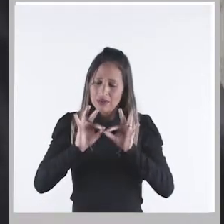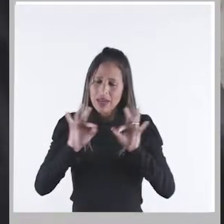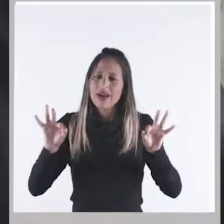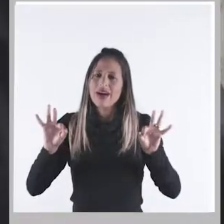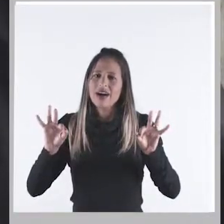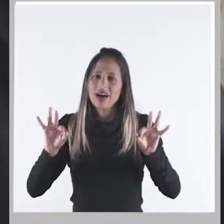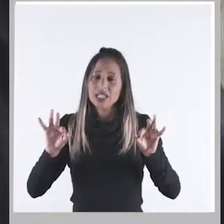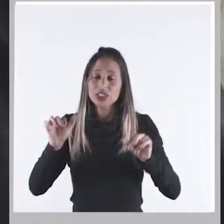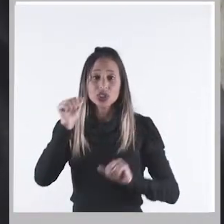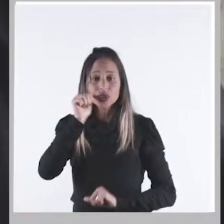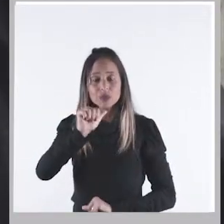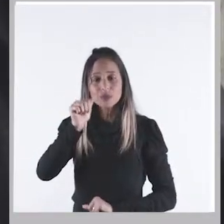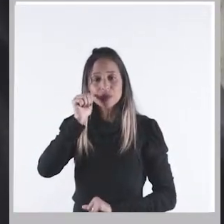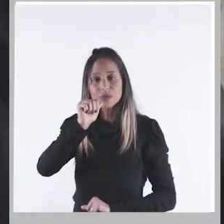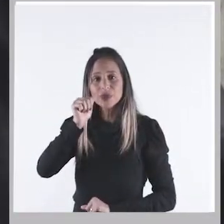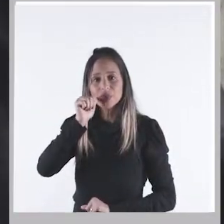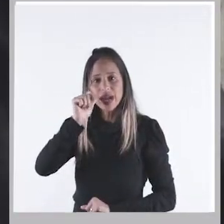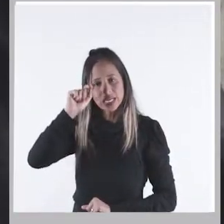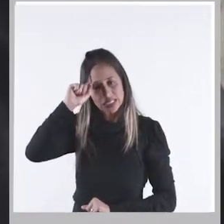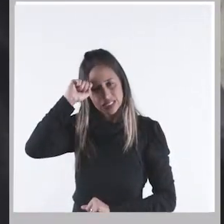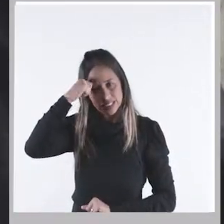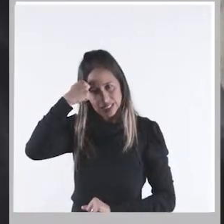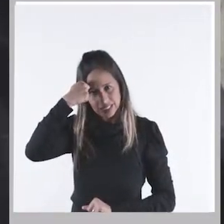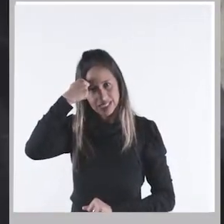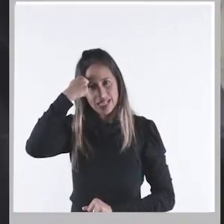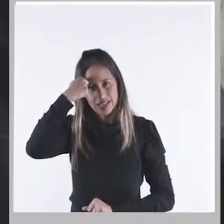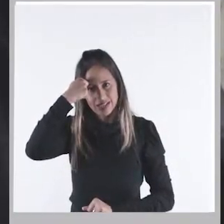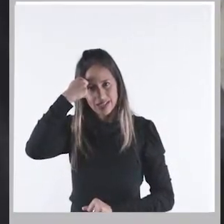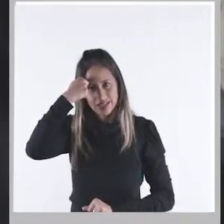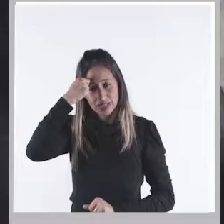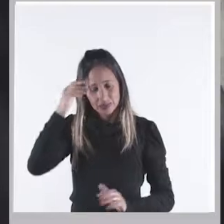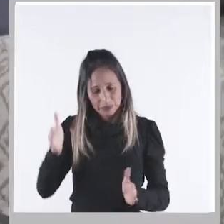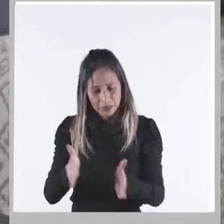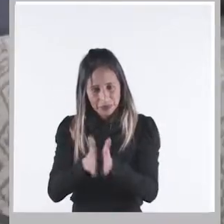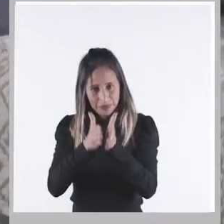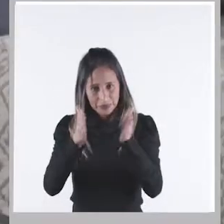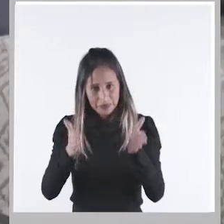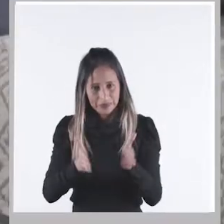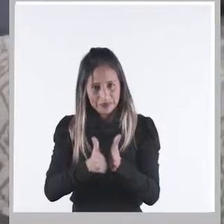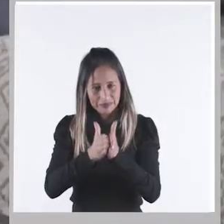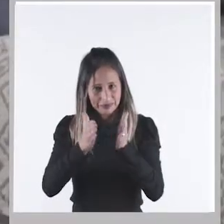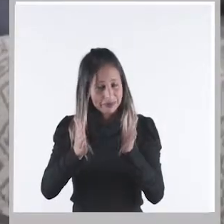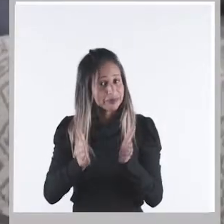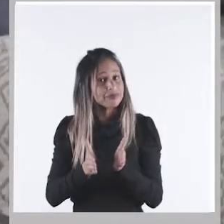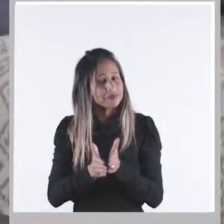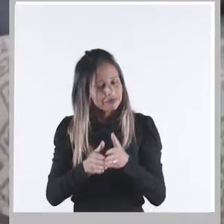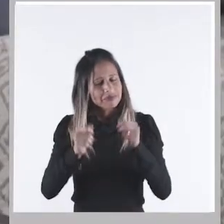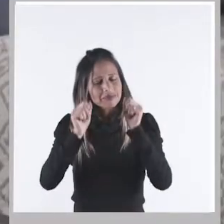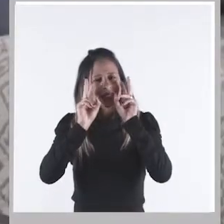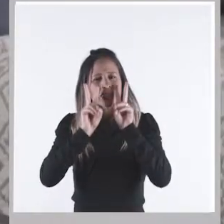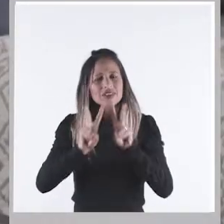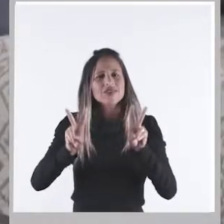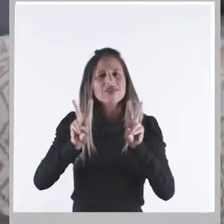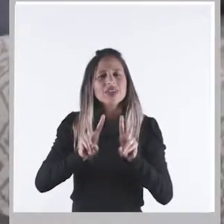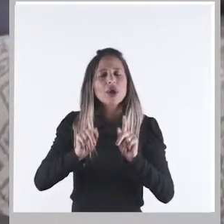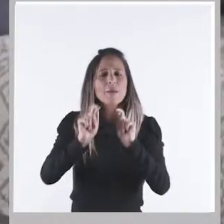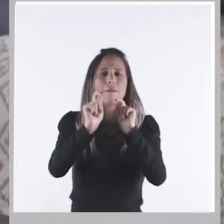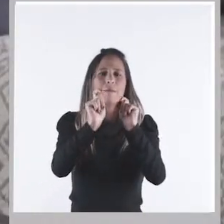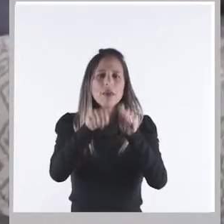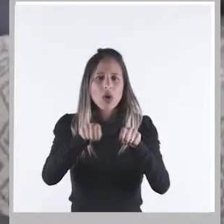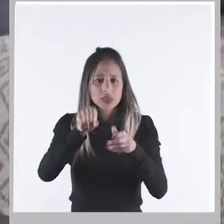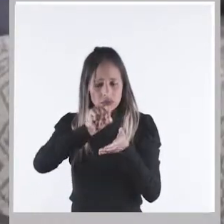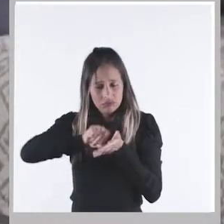linhagem de mulheres negras, de mulheres pobres, que se viram, né, na possibilidade